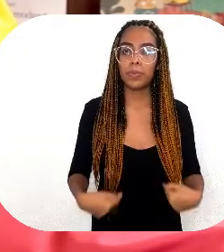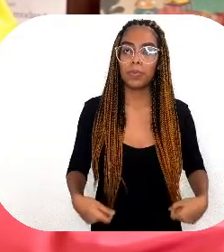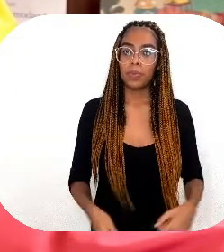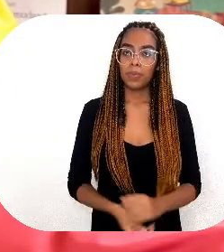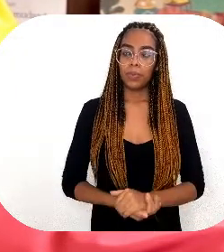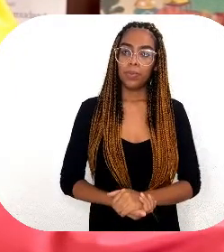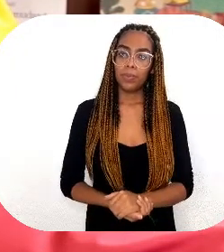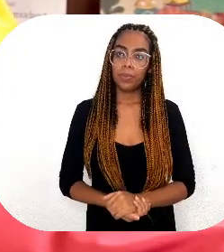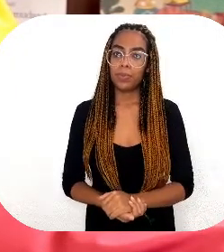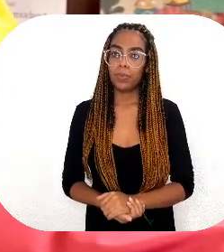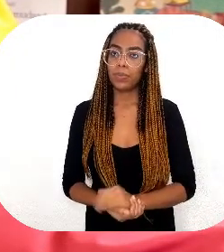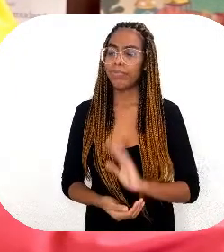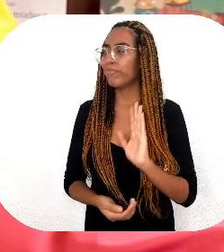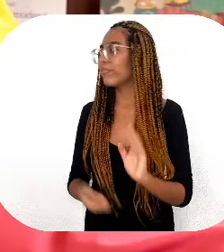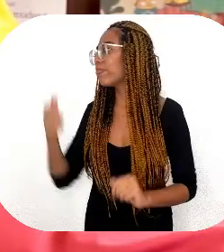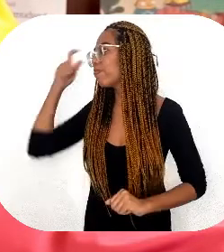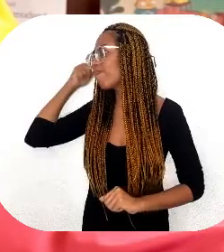E ficou pensando: